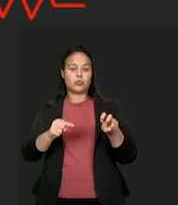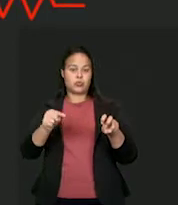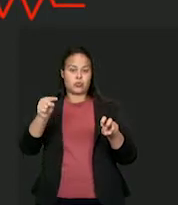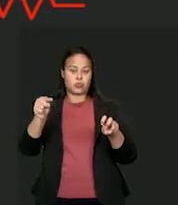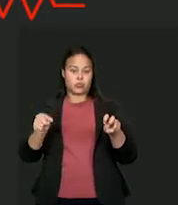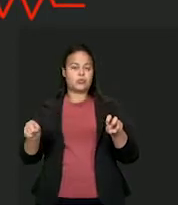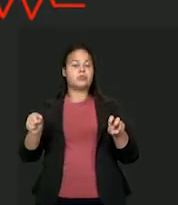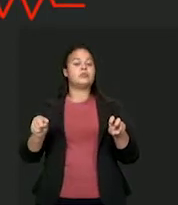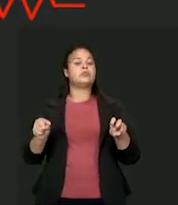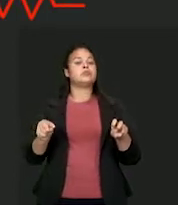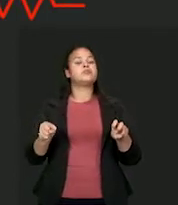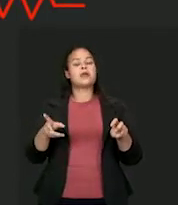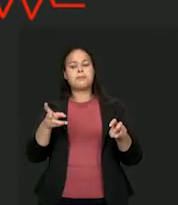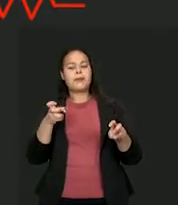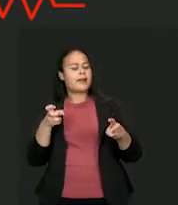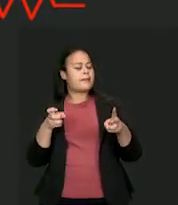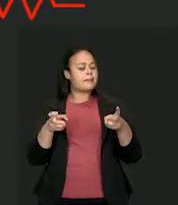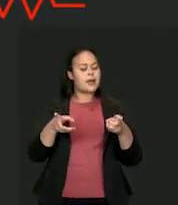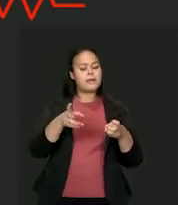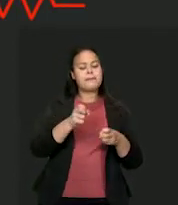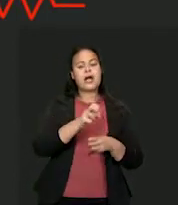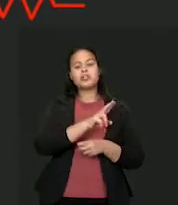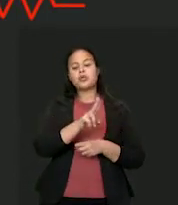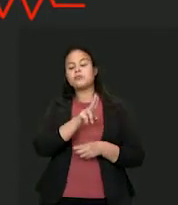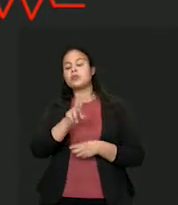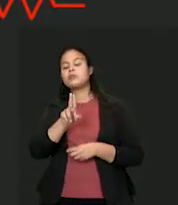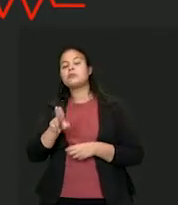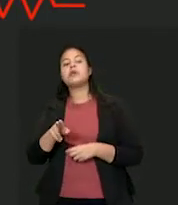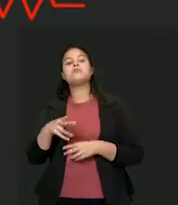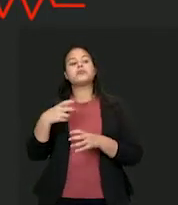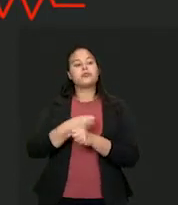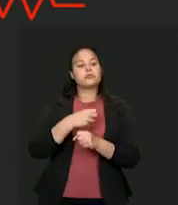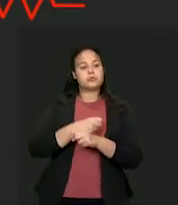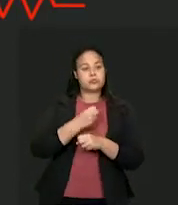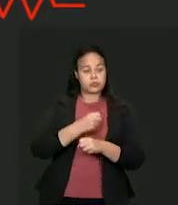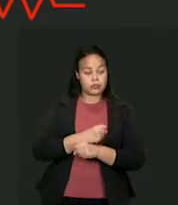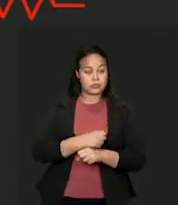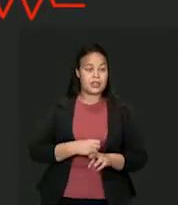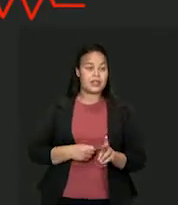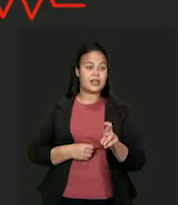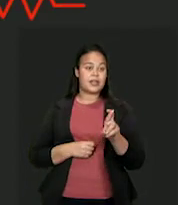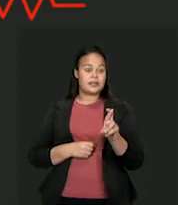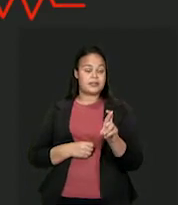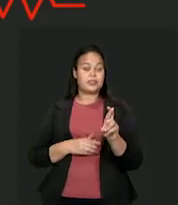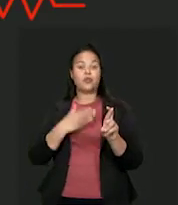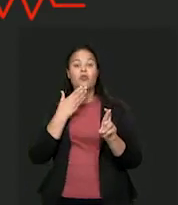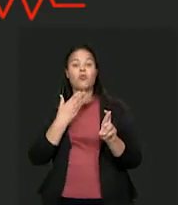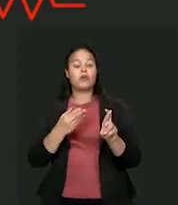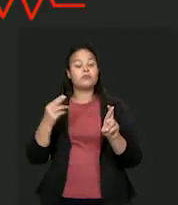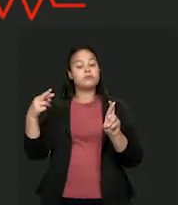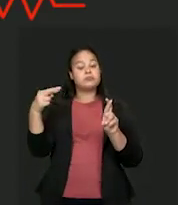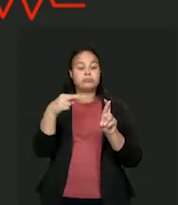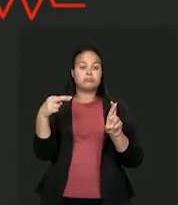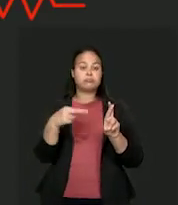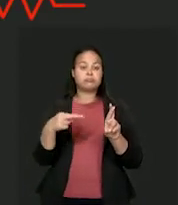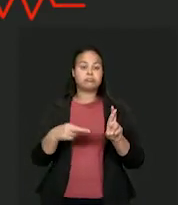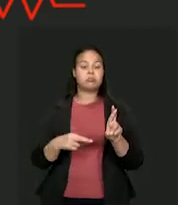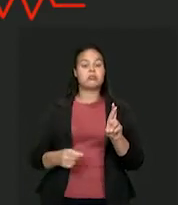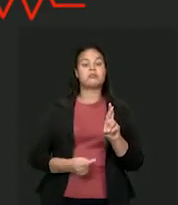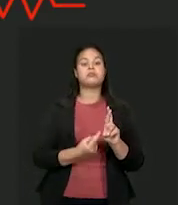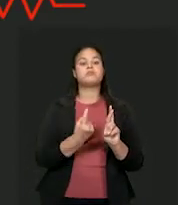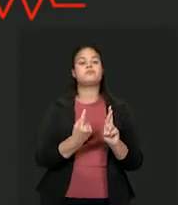dados, nomeamos esses resistores. Então, neste caso, a resistência equivalente vai ser